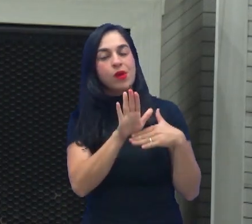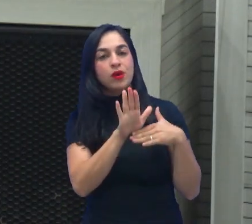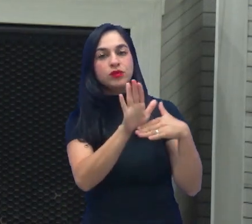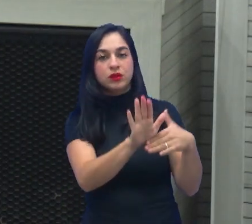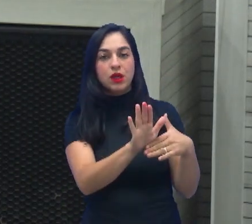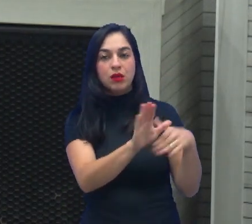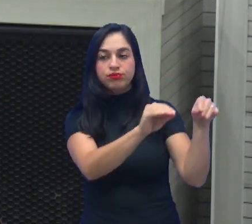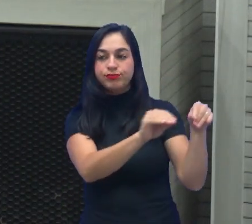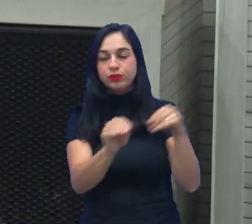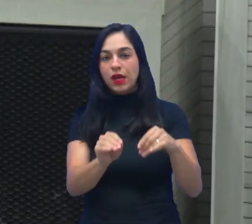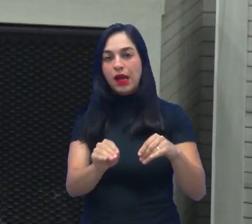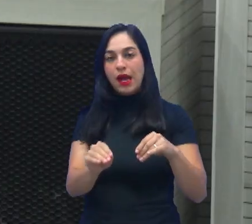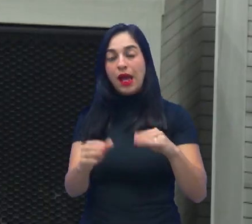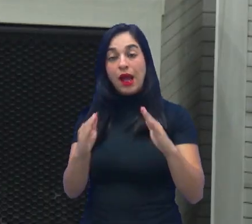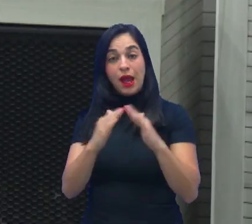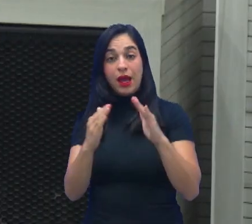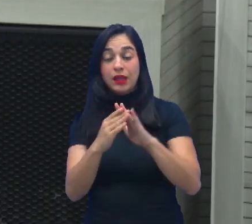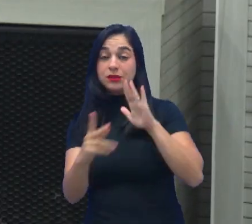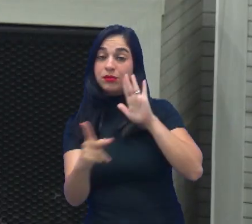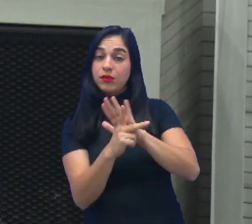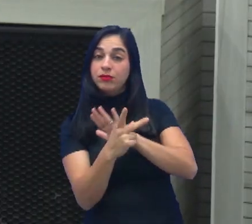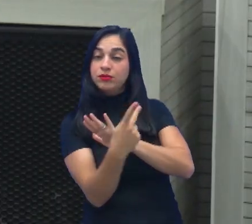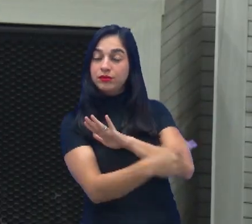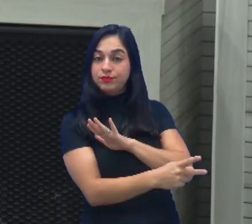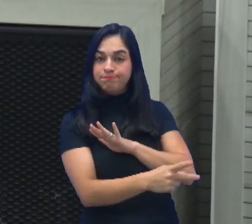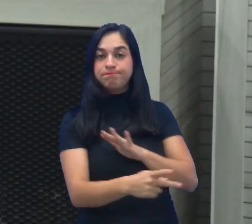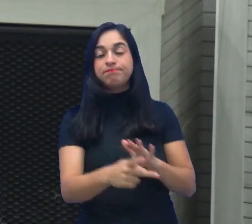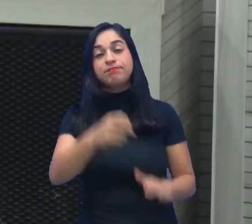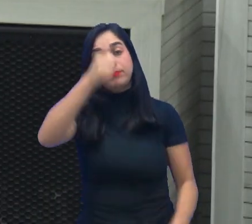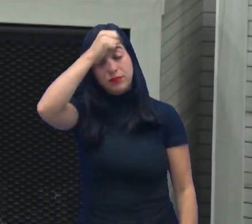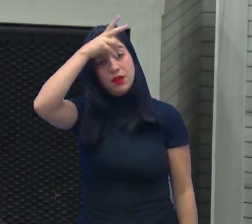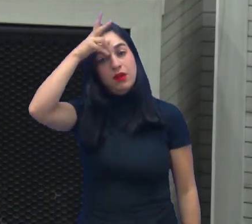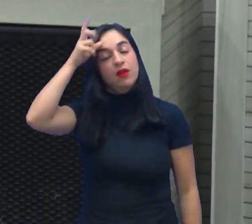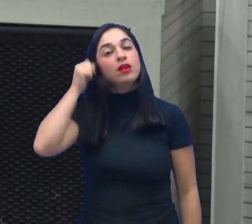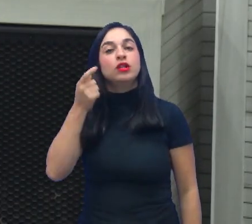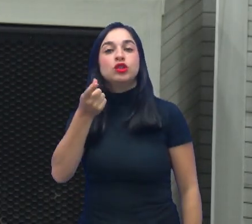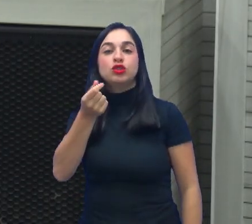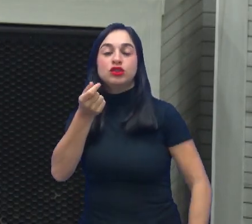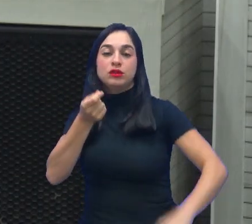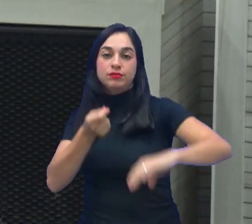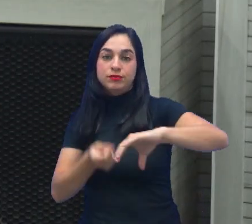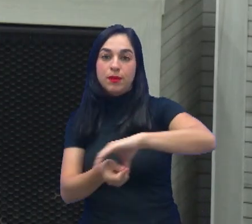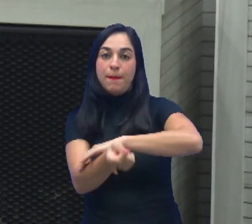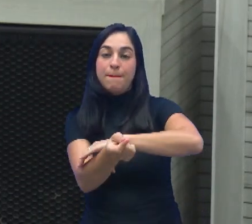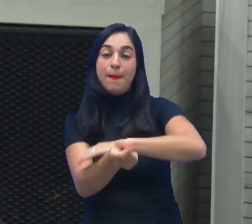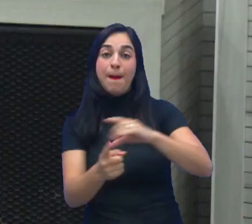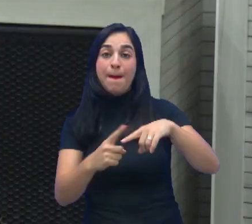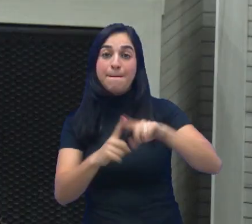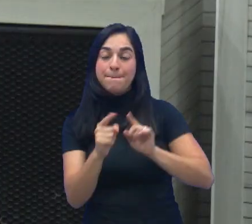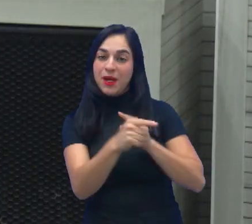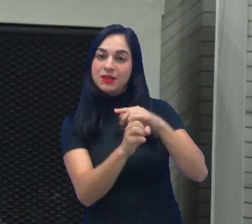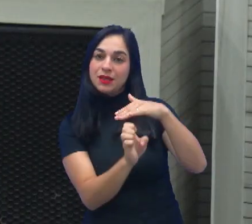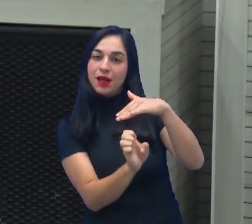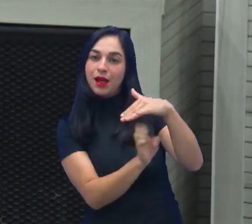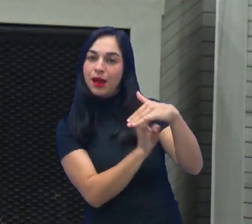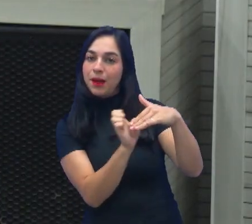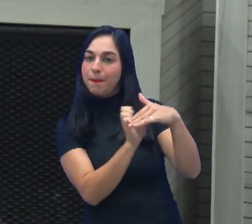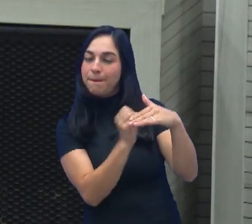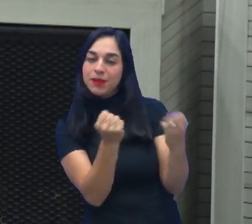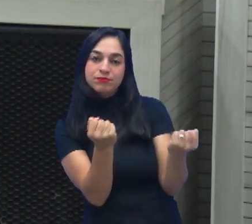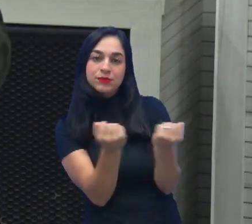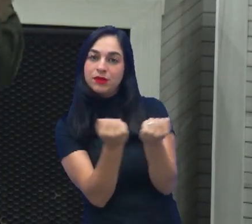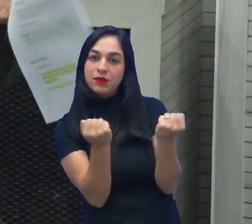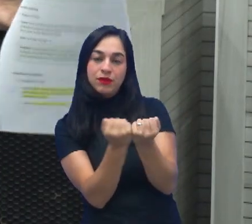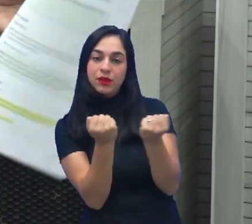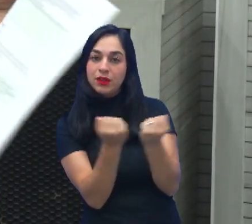da Prefeitura. A Prefeitura gastou dinheiro com isso. Acontece que a empresa não protegeu a área para evitar novas invasões e